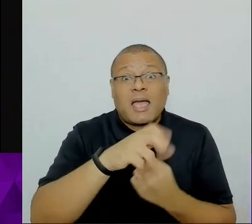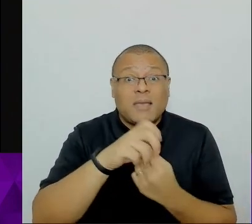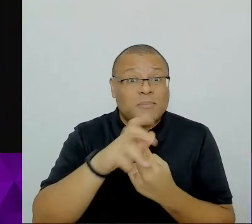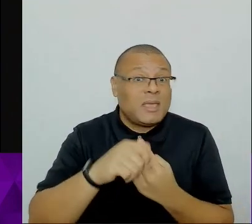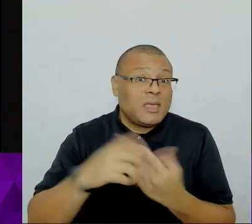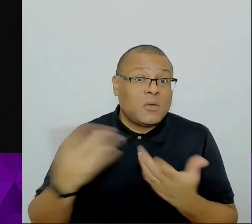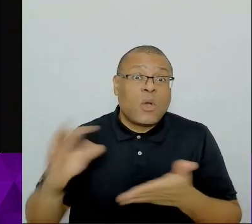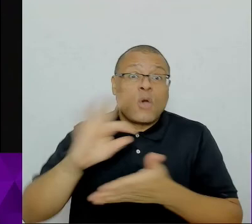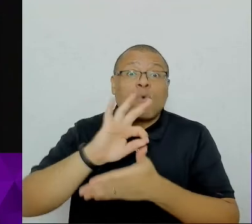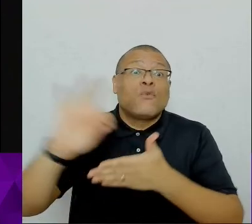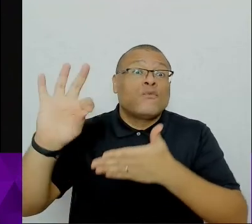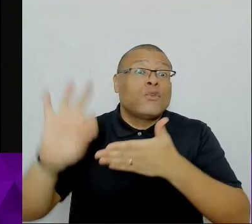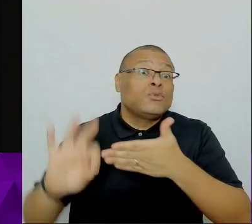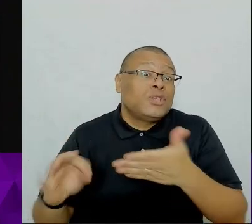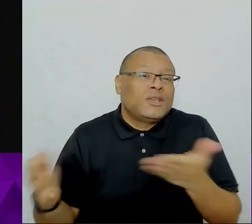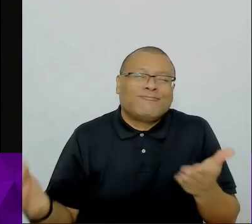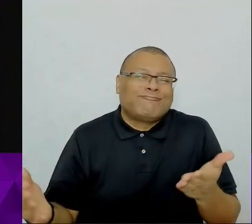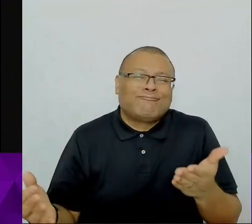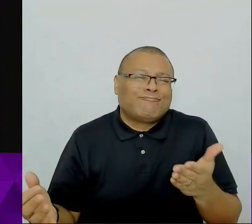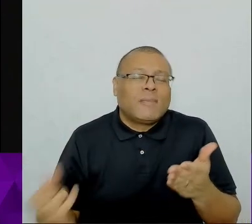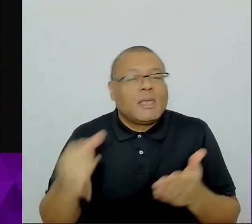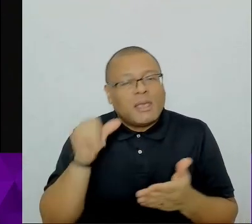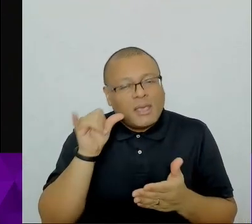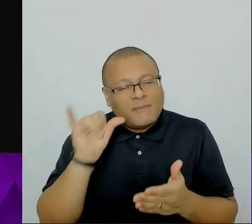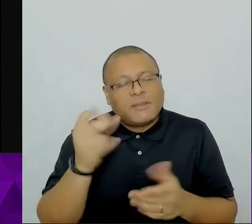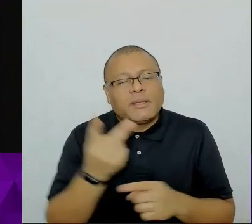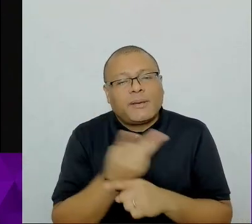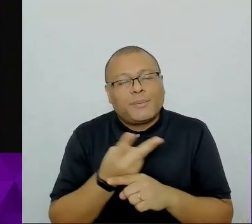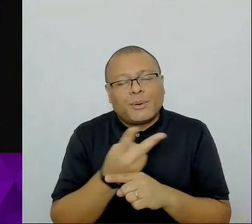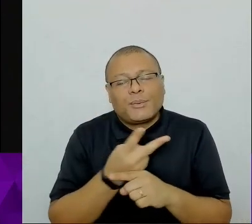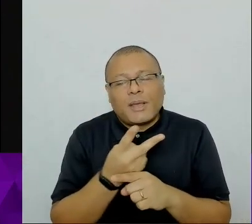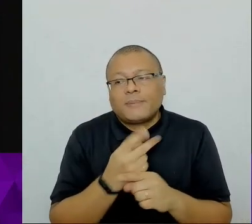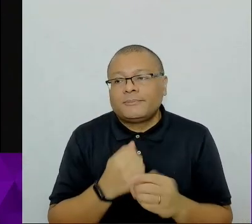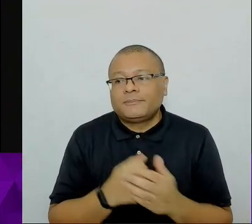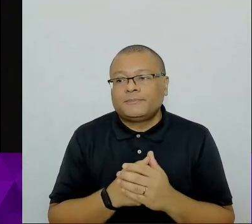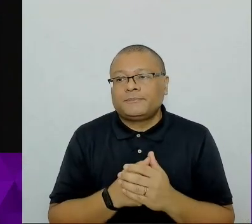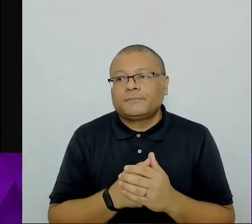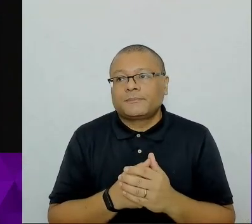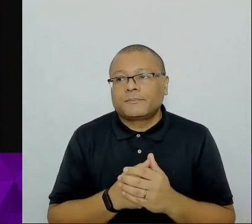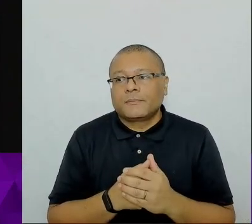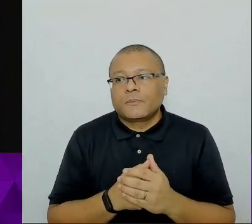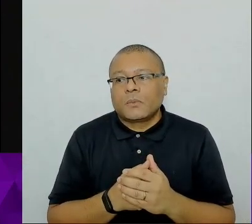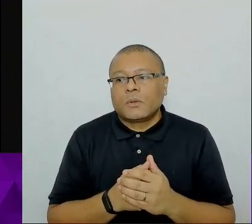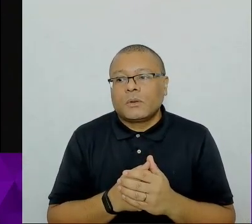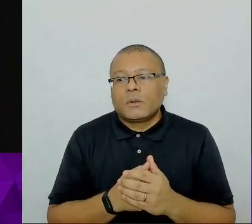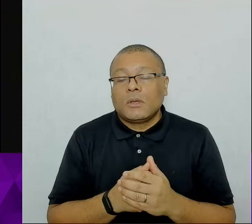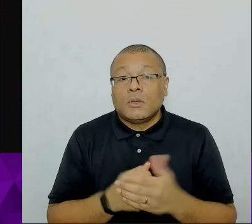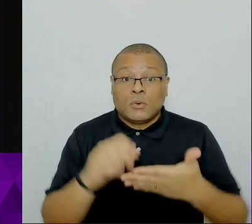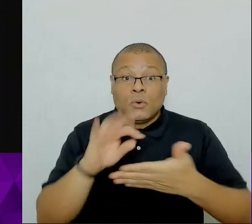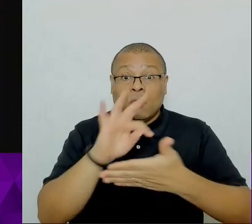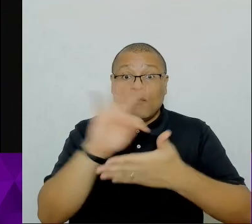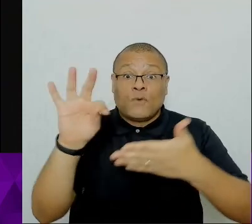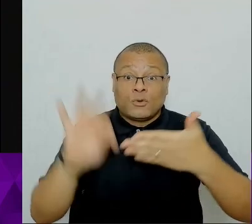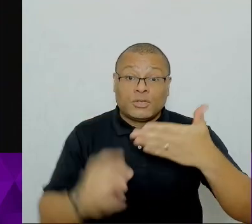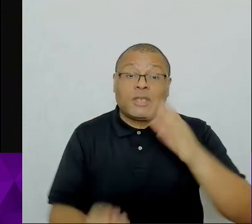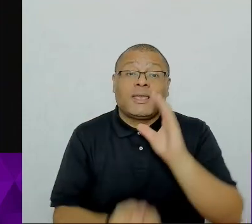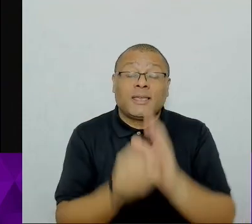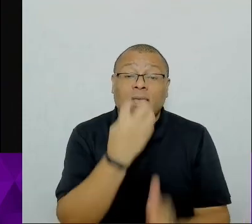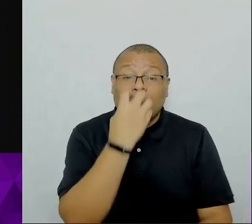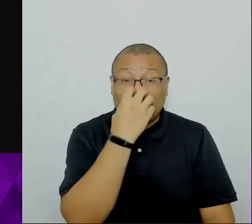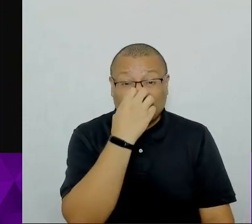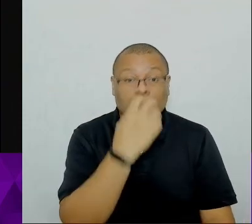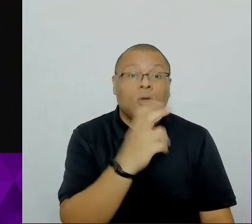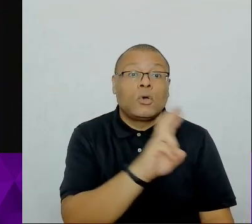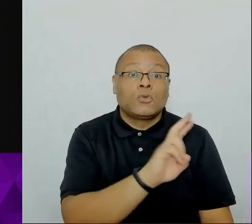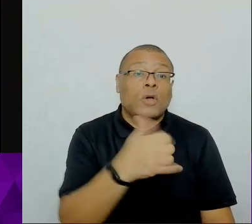gente buscar, por exemplo, no post, no front-end, a gente pode criar o cachorro apenas com nome e idade. E a